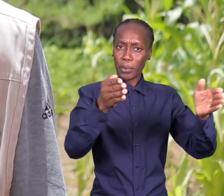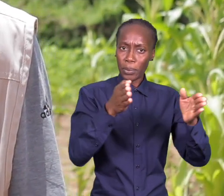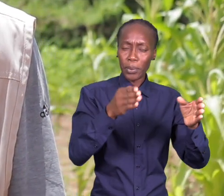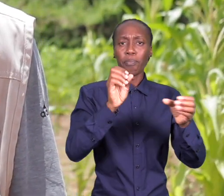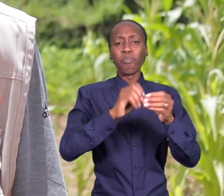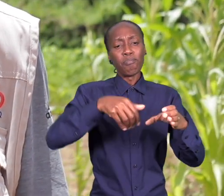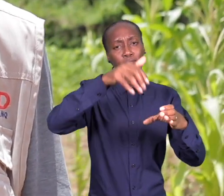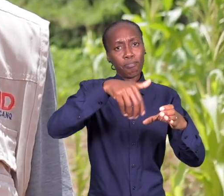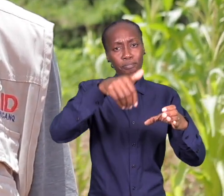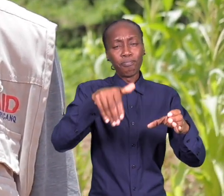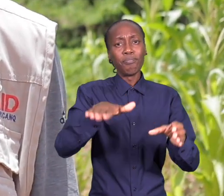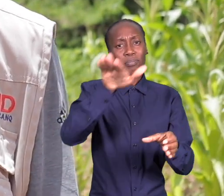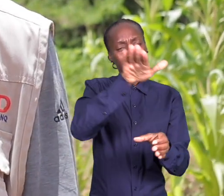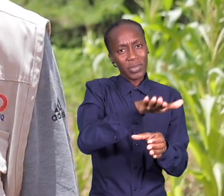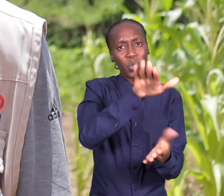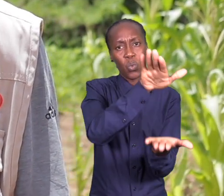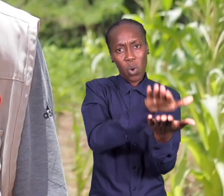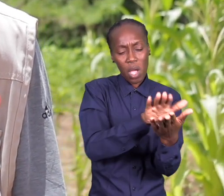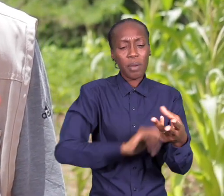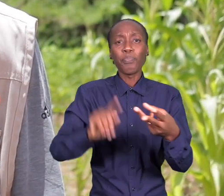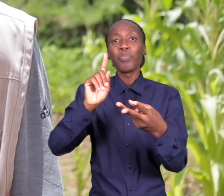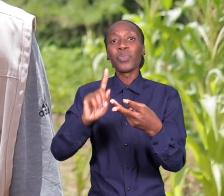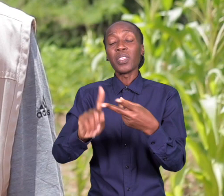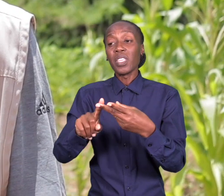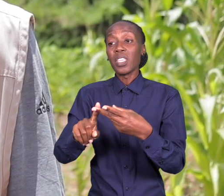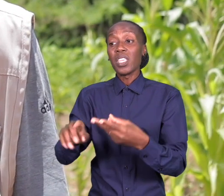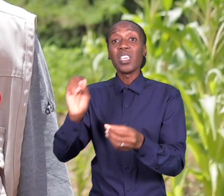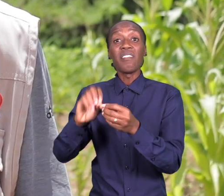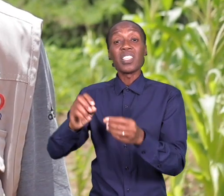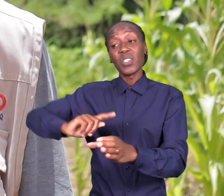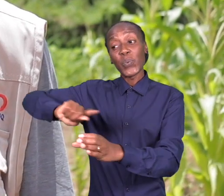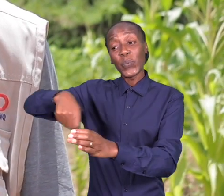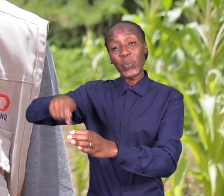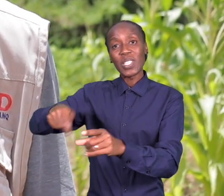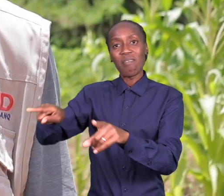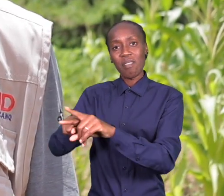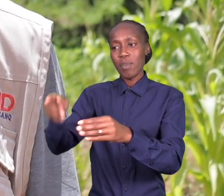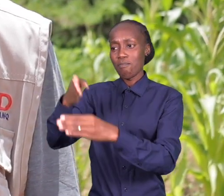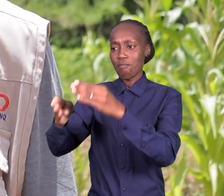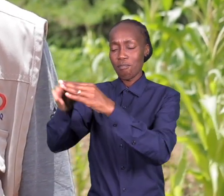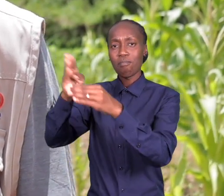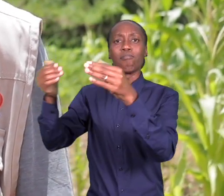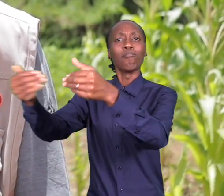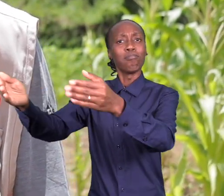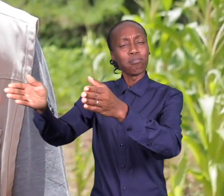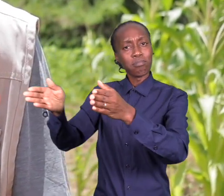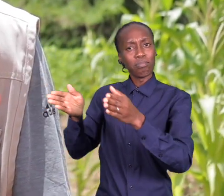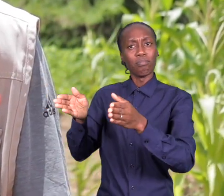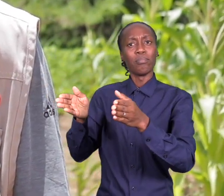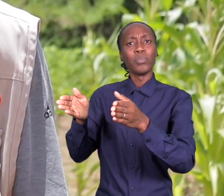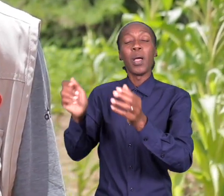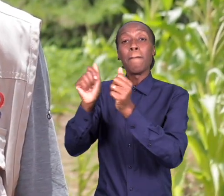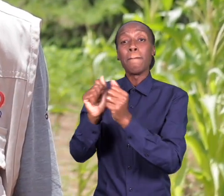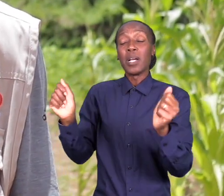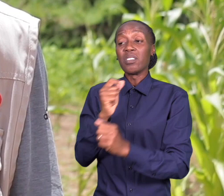latrinas, aterro sanitário, copas, para já guardar os pratos,